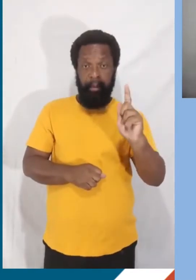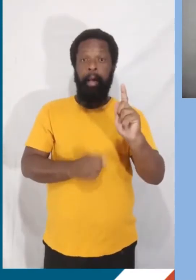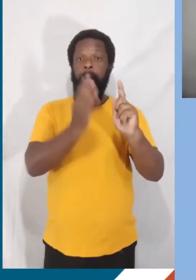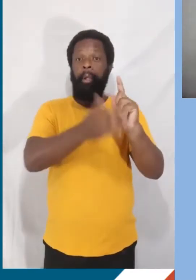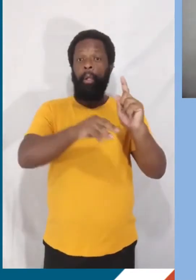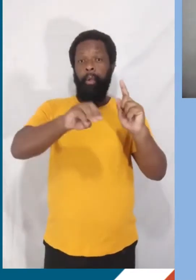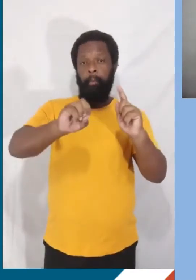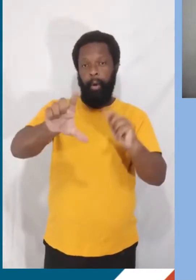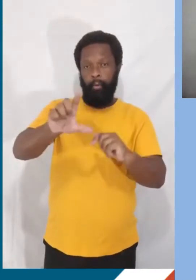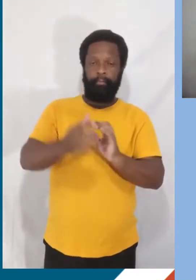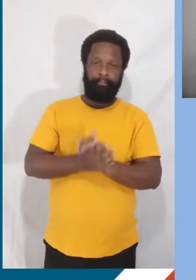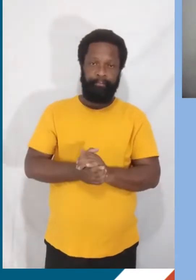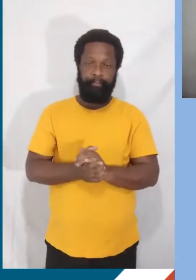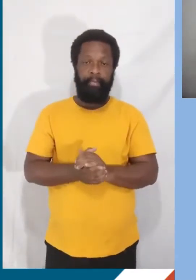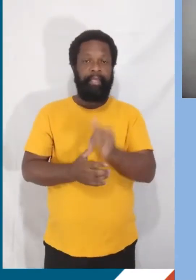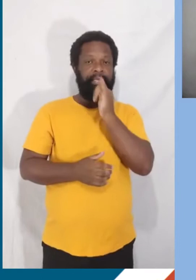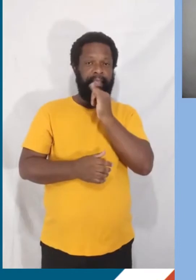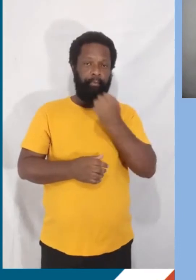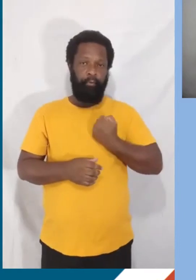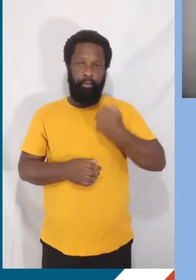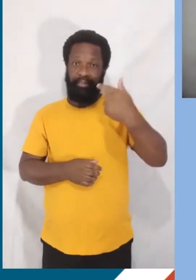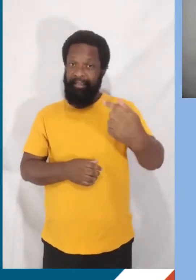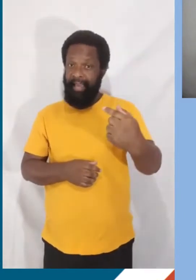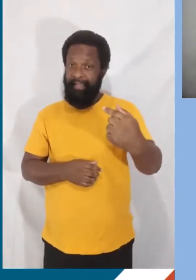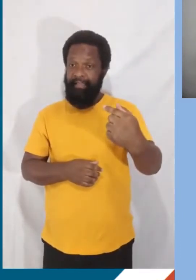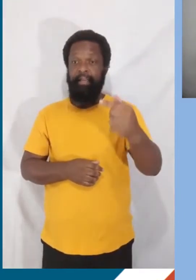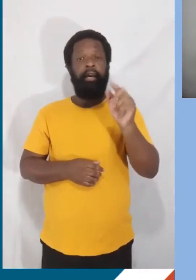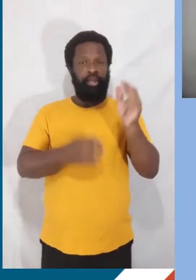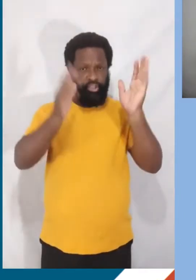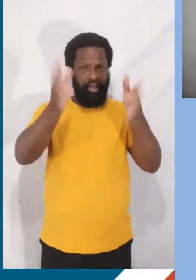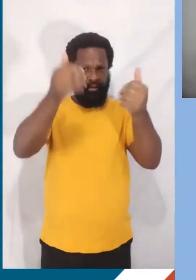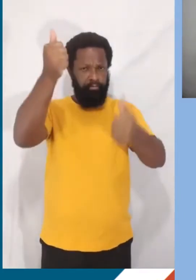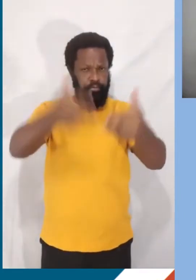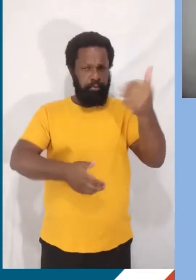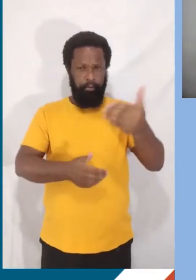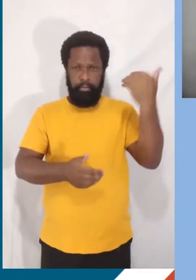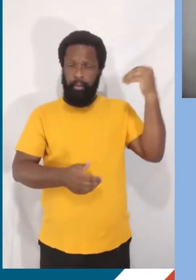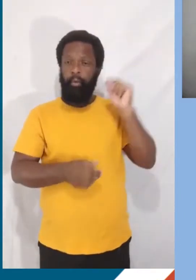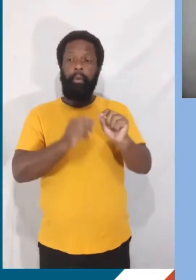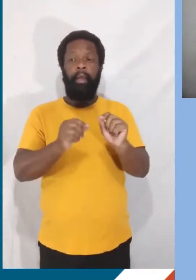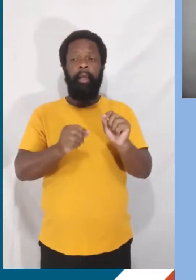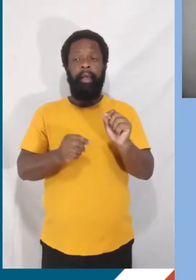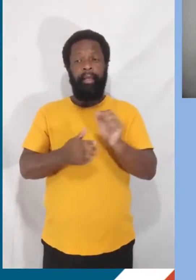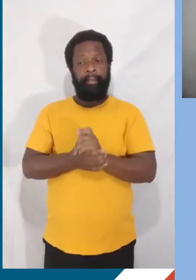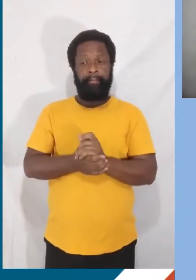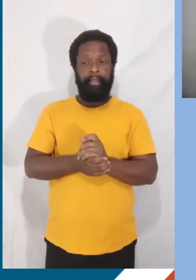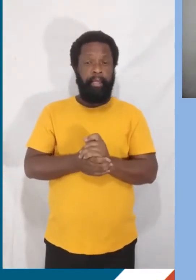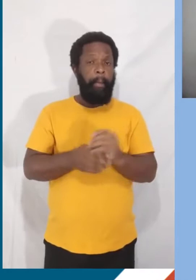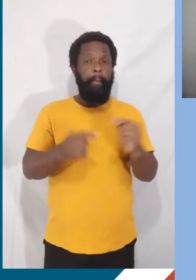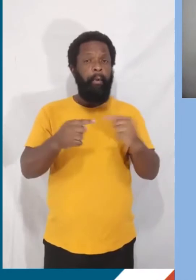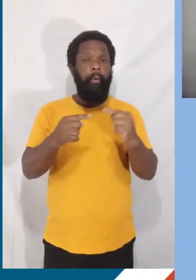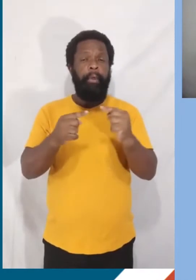mol de glicose, eu sei que corresponde a 18 gramas. O exemplo 7 é um caso que já foi discutido a respeito de